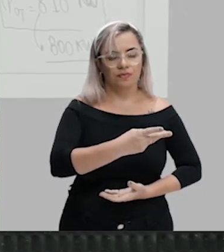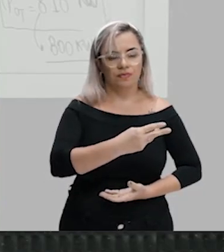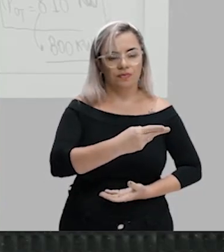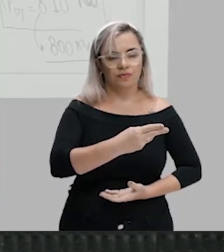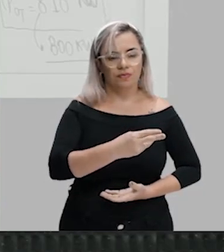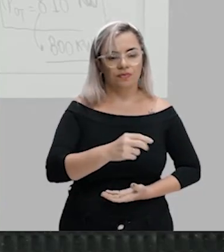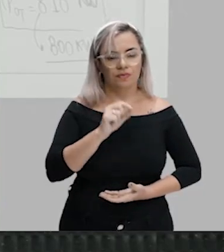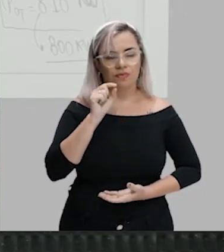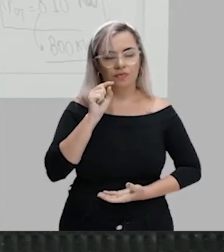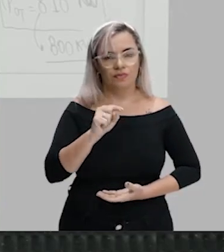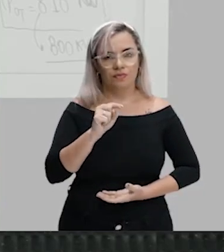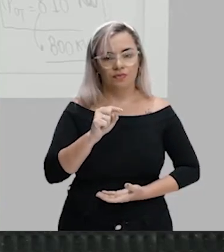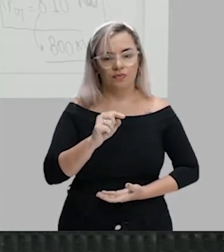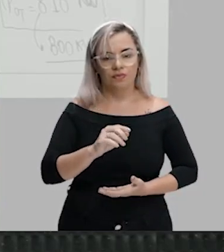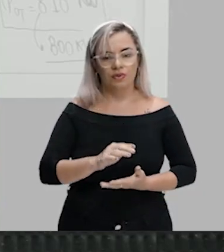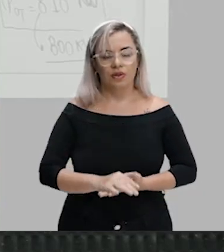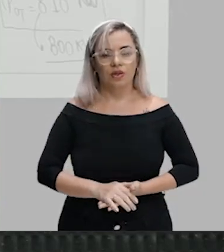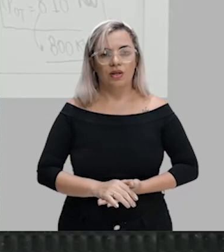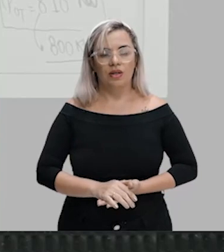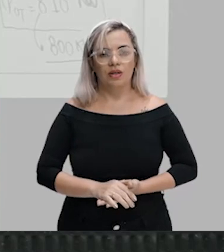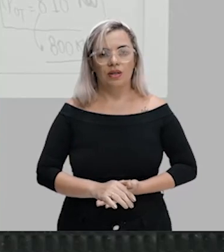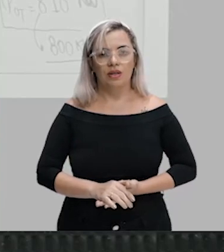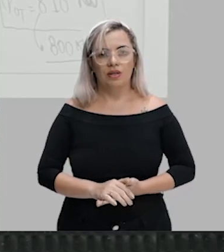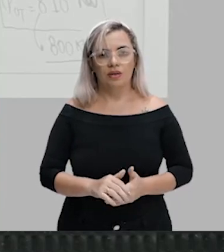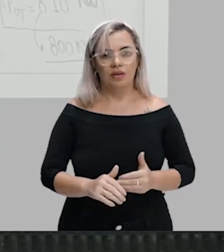um processo isobárico